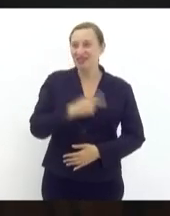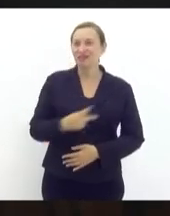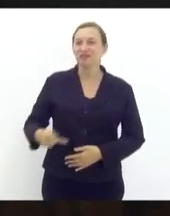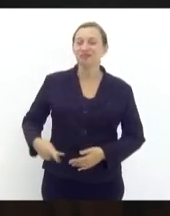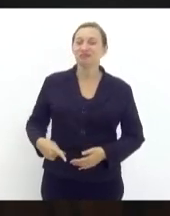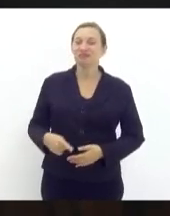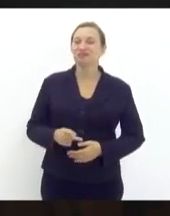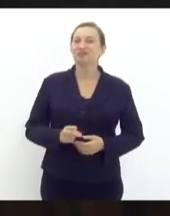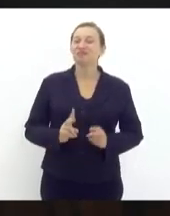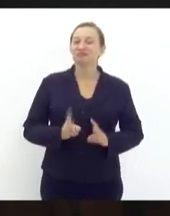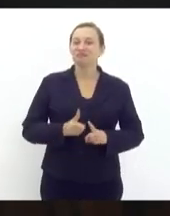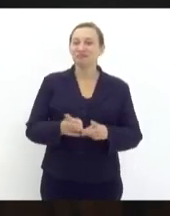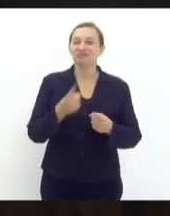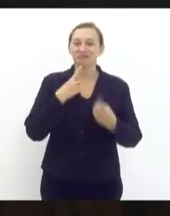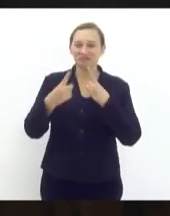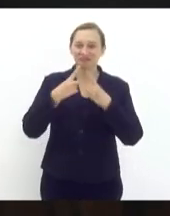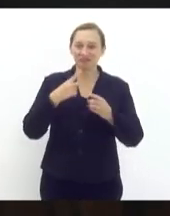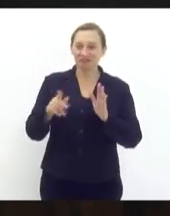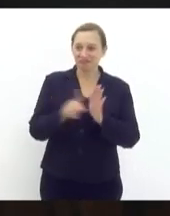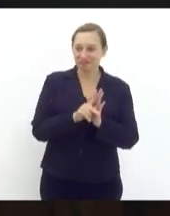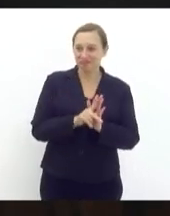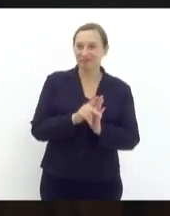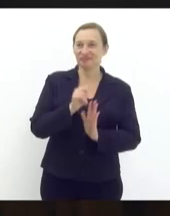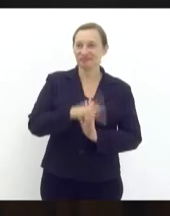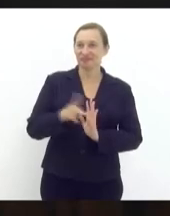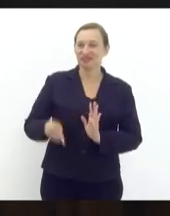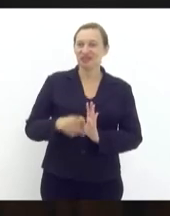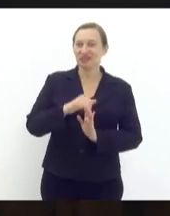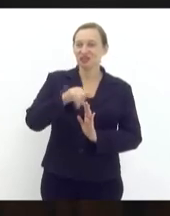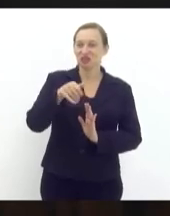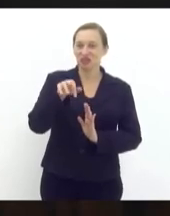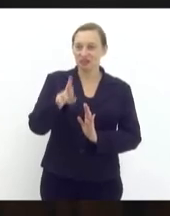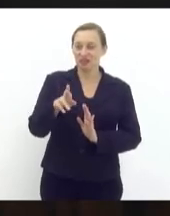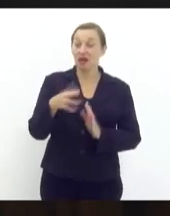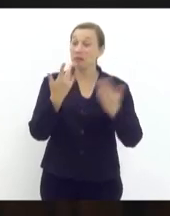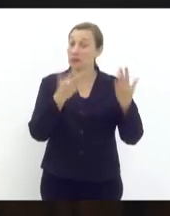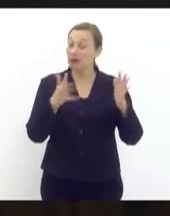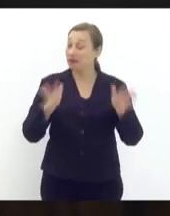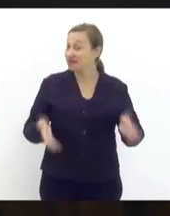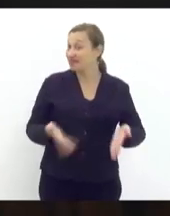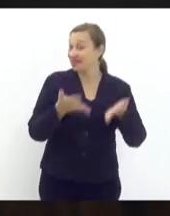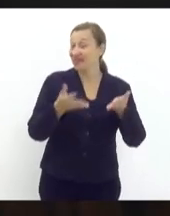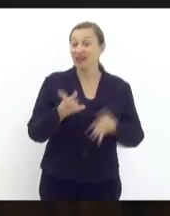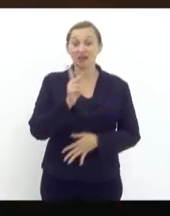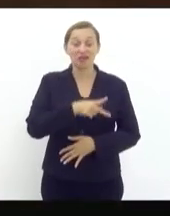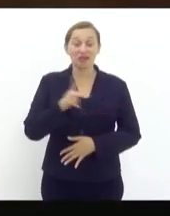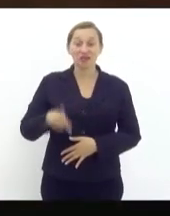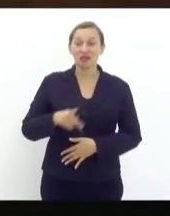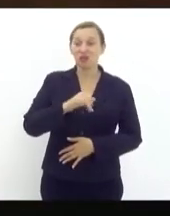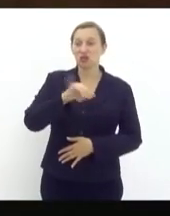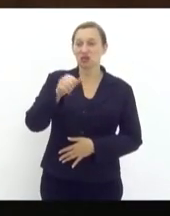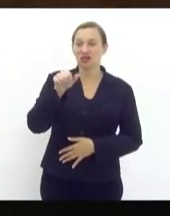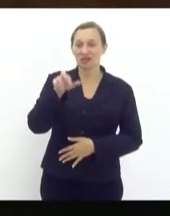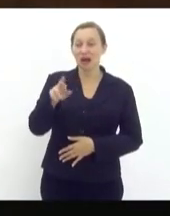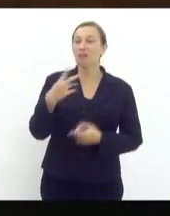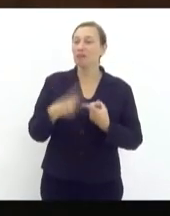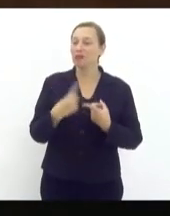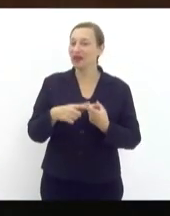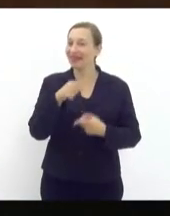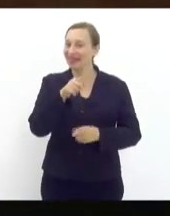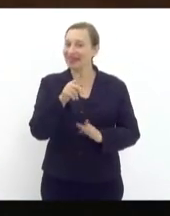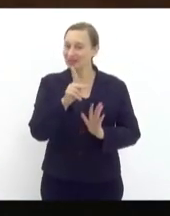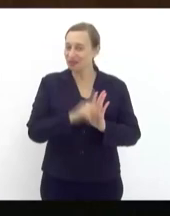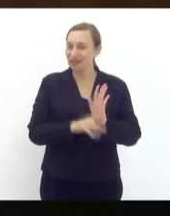manter na linha da discussão do projeto do professor Josemar saudai iniciativa do professor Josemar porque esse